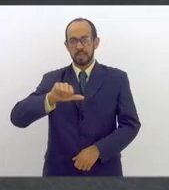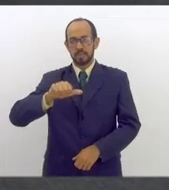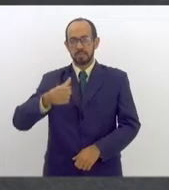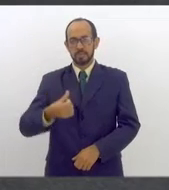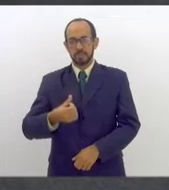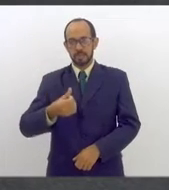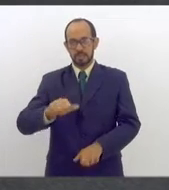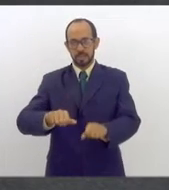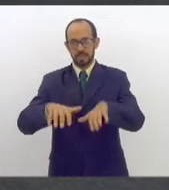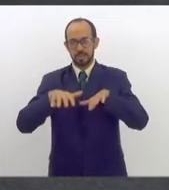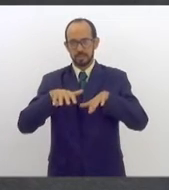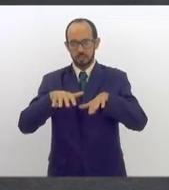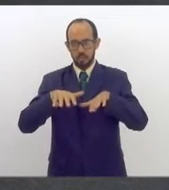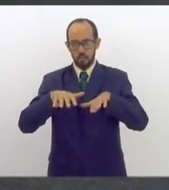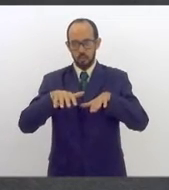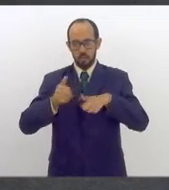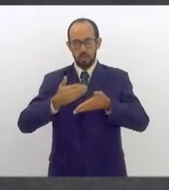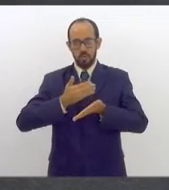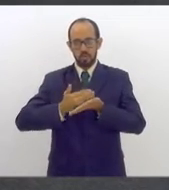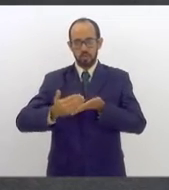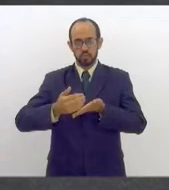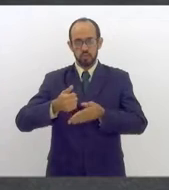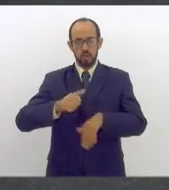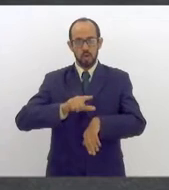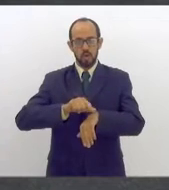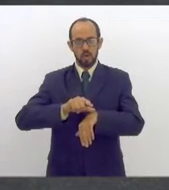116ª sessão extraordinária, que iniciada às